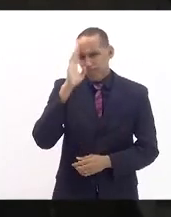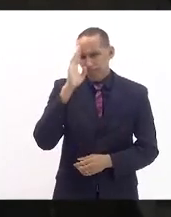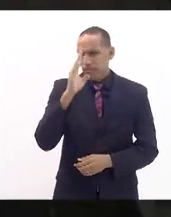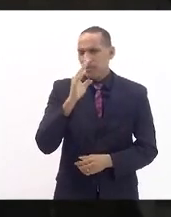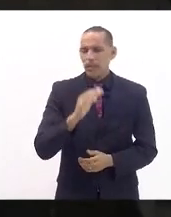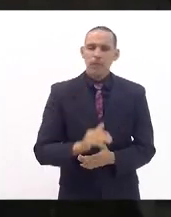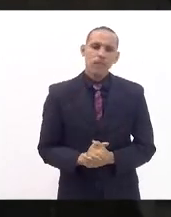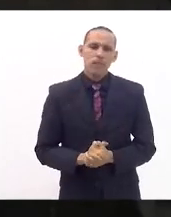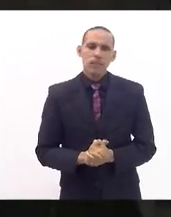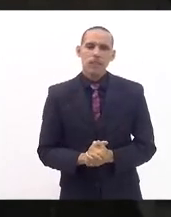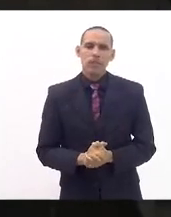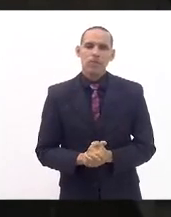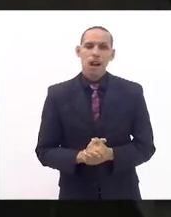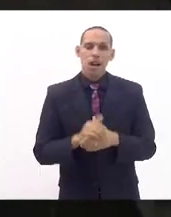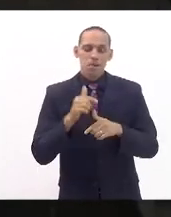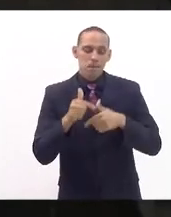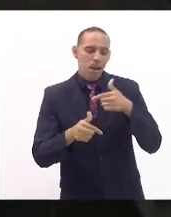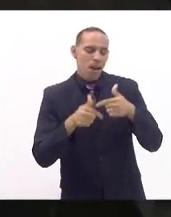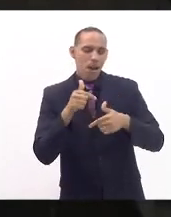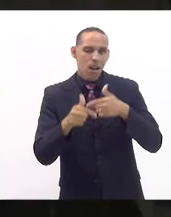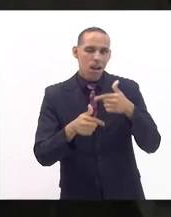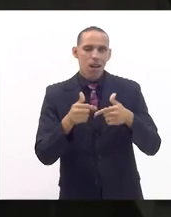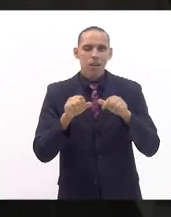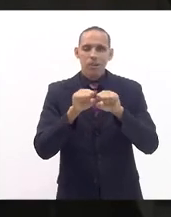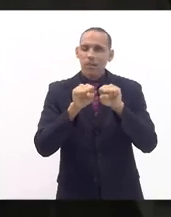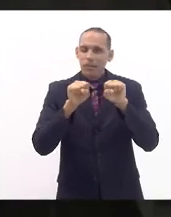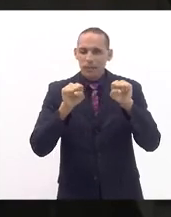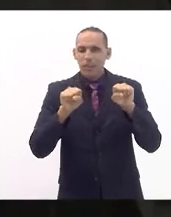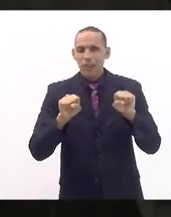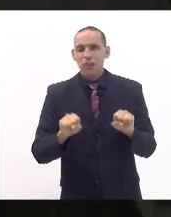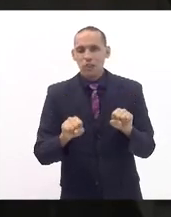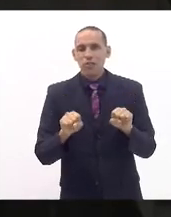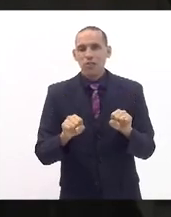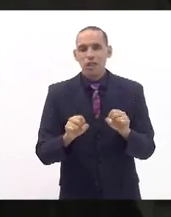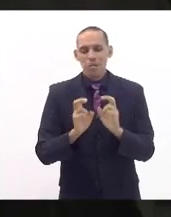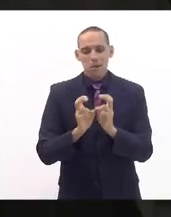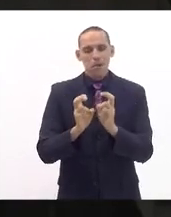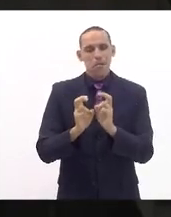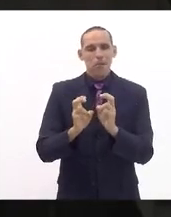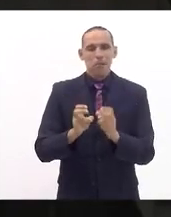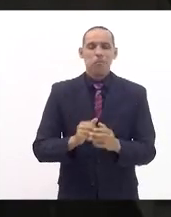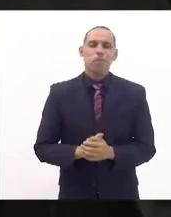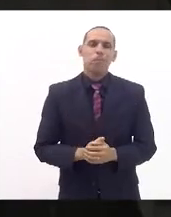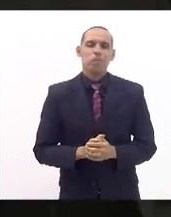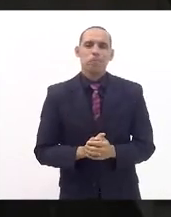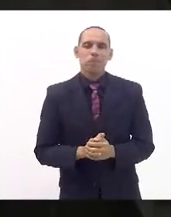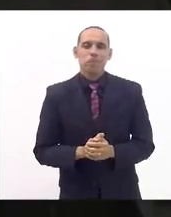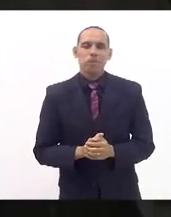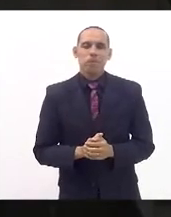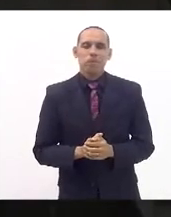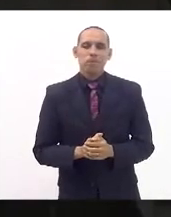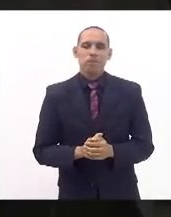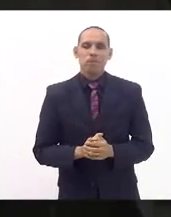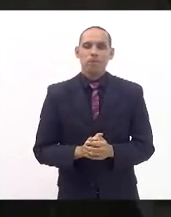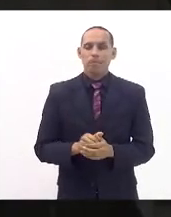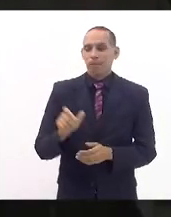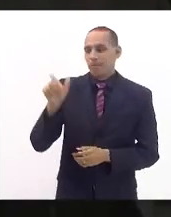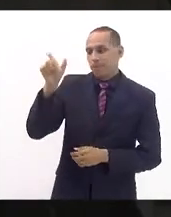principalmente na operação do sistema ferroviário através da